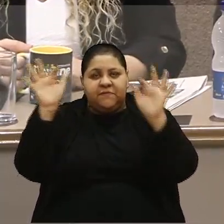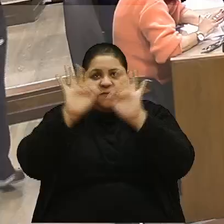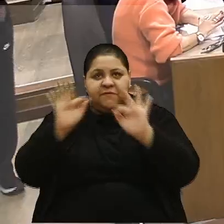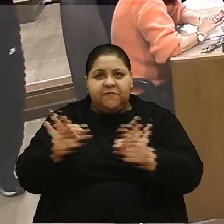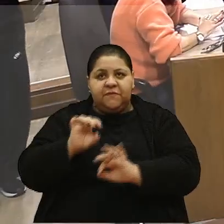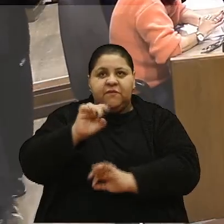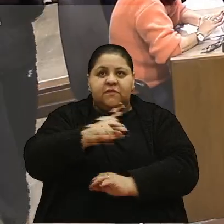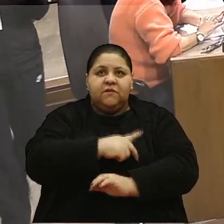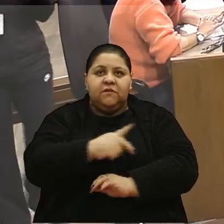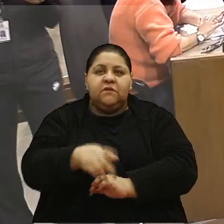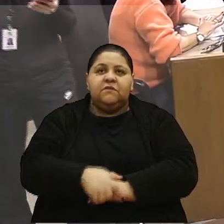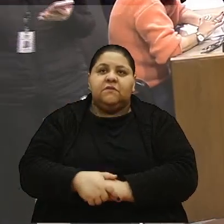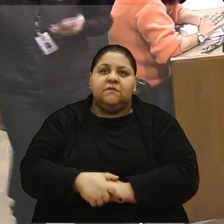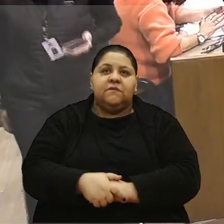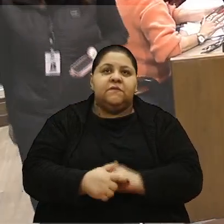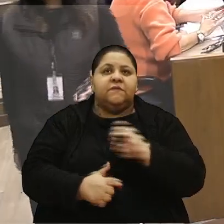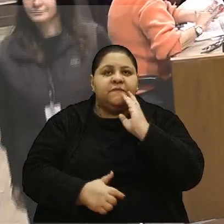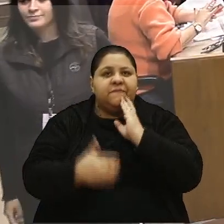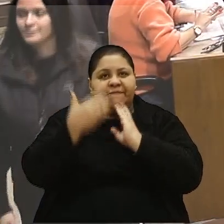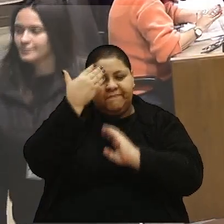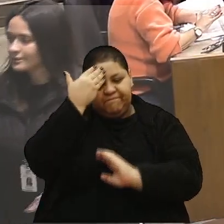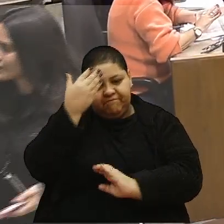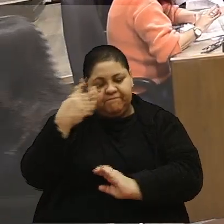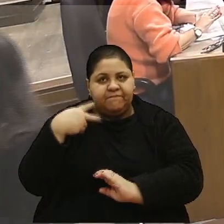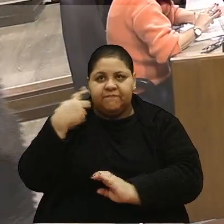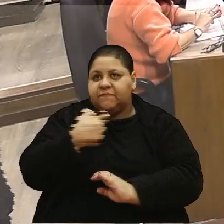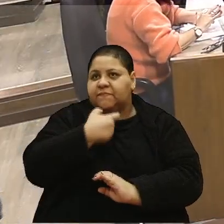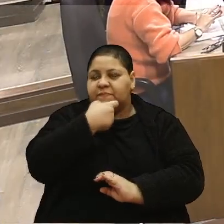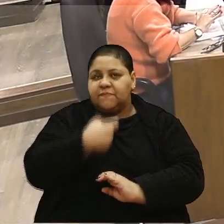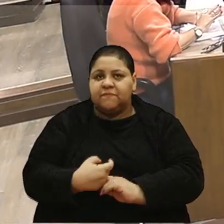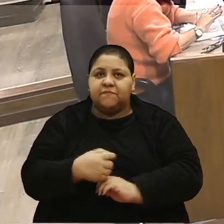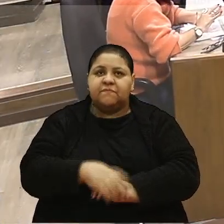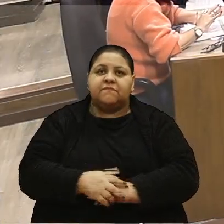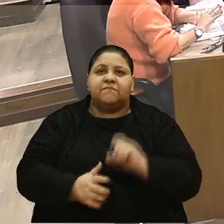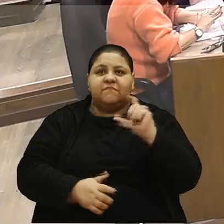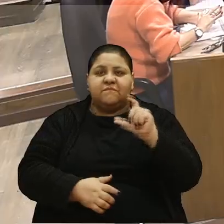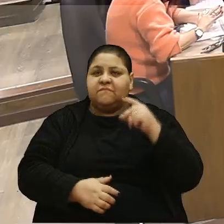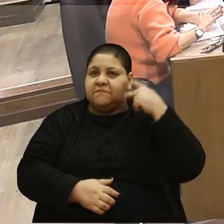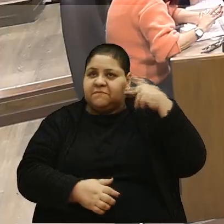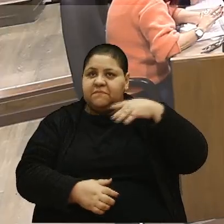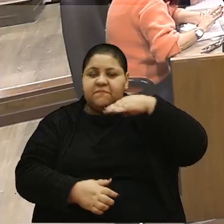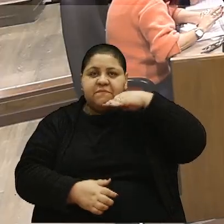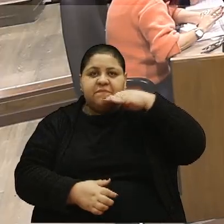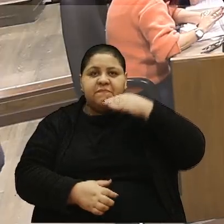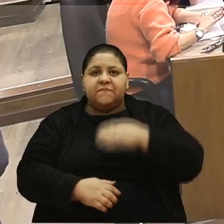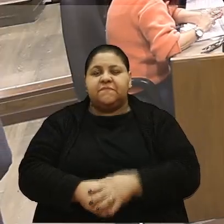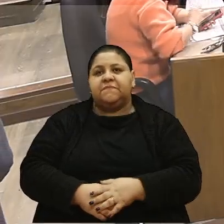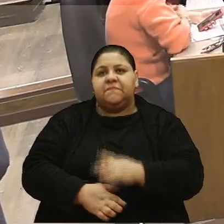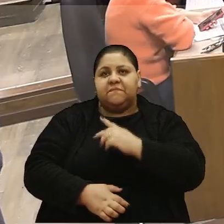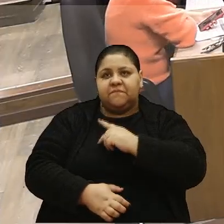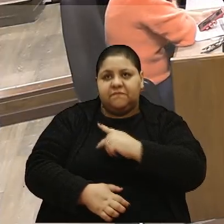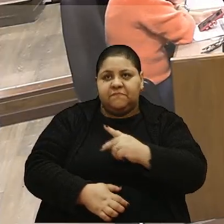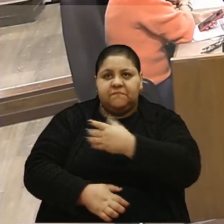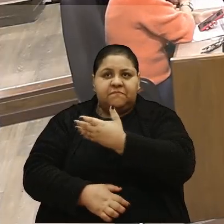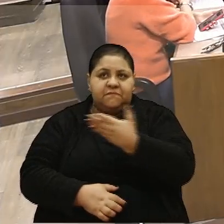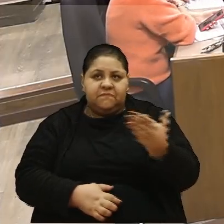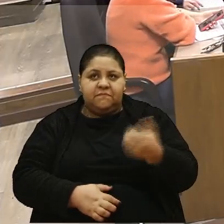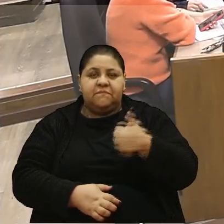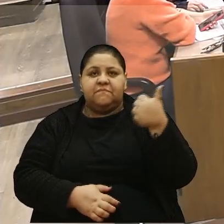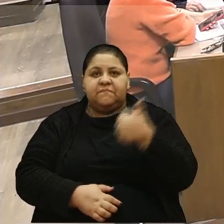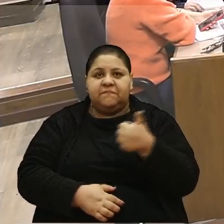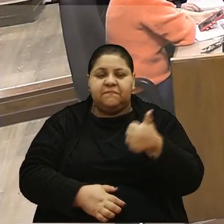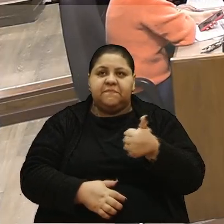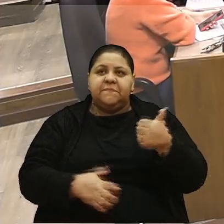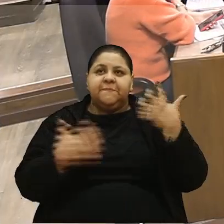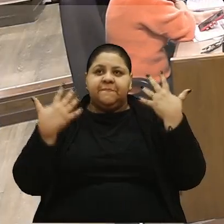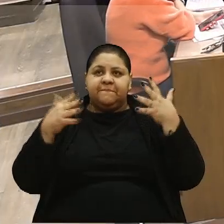presidente. Obrigado, vereador Cristiano. Com a palavra, vereador Bortola. Senhor presidente, senhoras e senhores vereadores, primeiramente